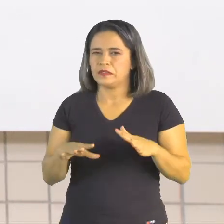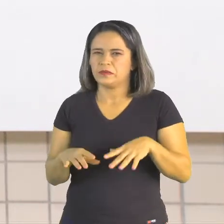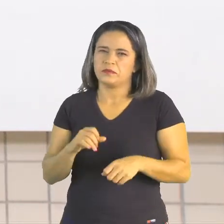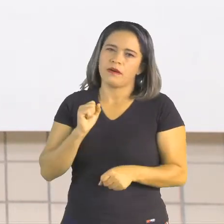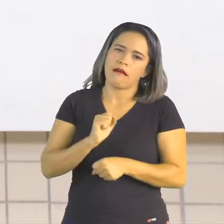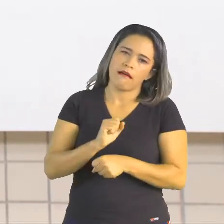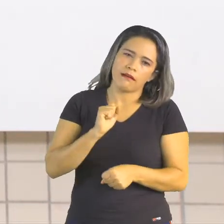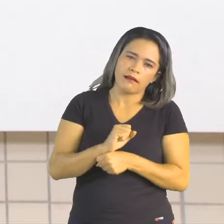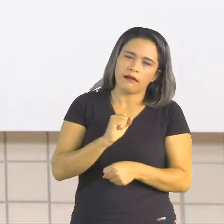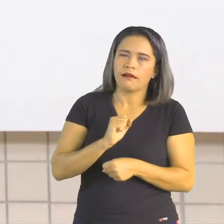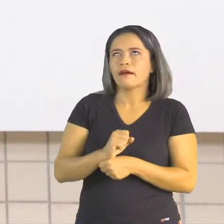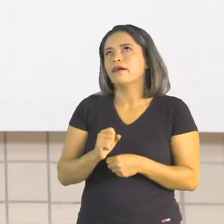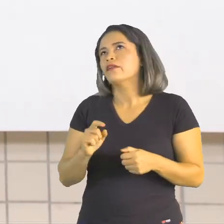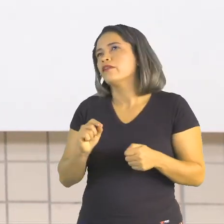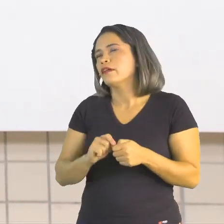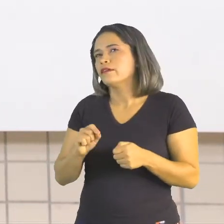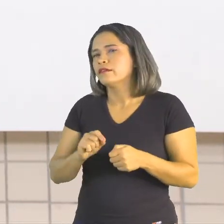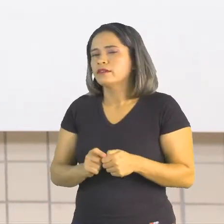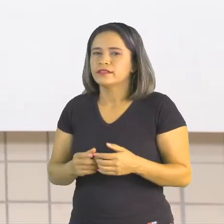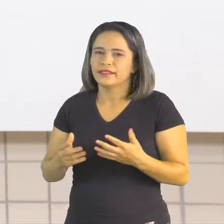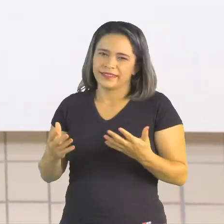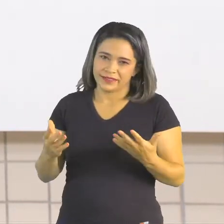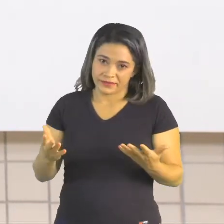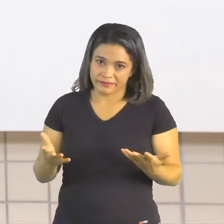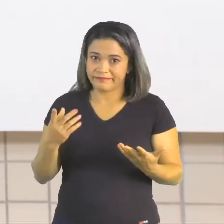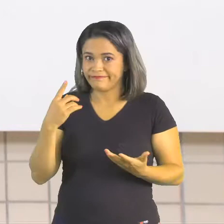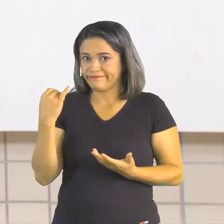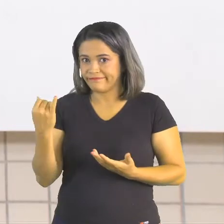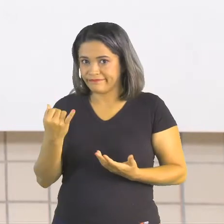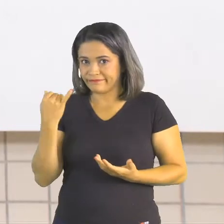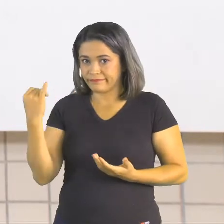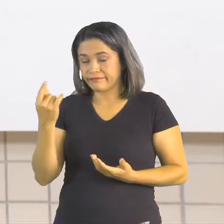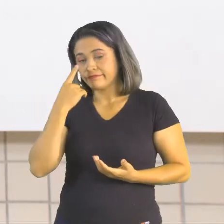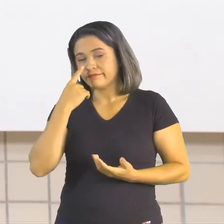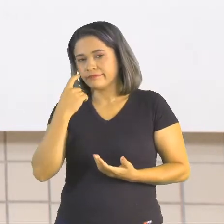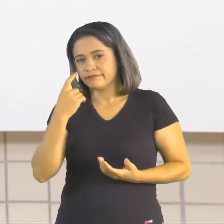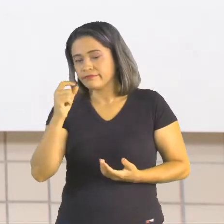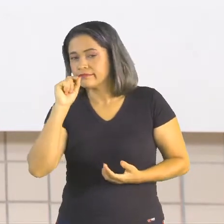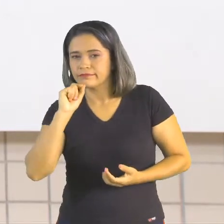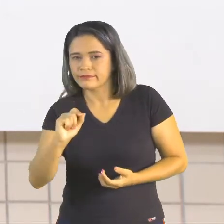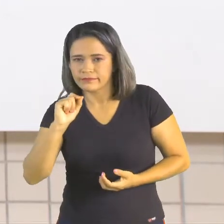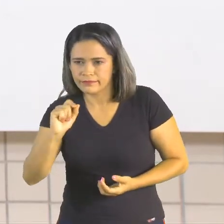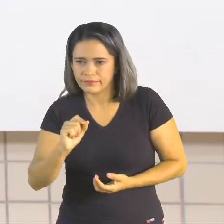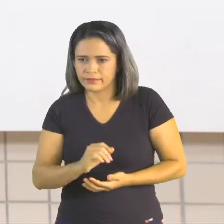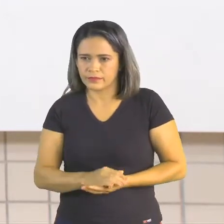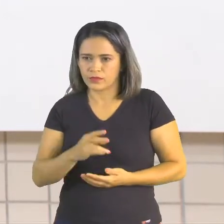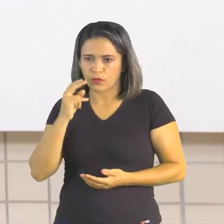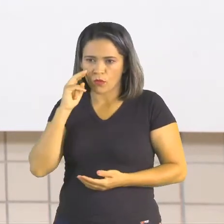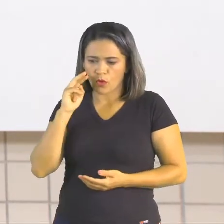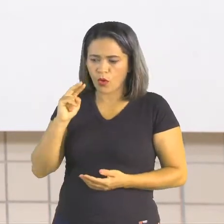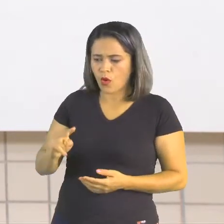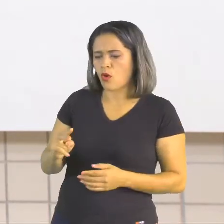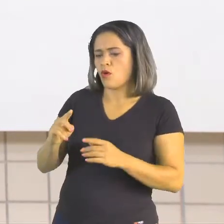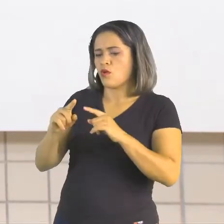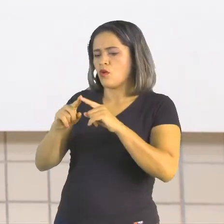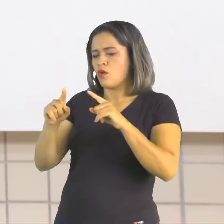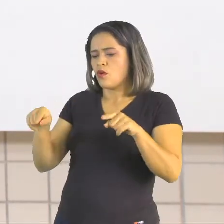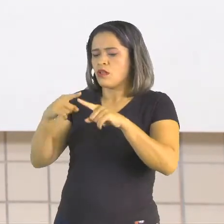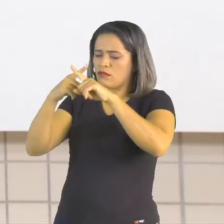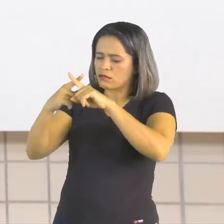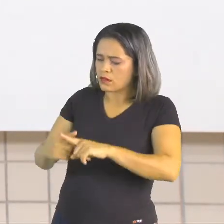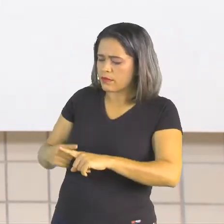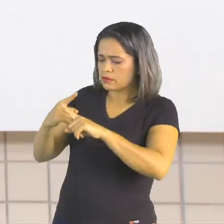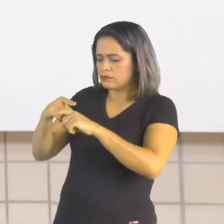esteja algum tempo sem fazer essas operações, é importante, é interessante o quê? Dê uma olhada em tabuada, pratique